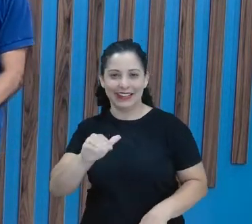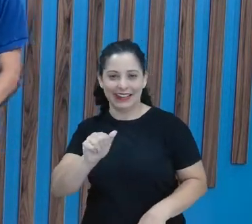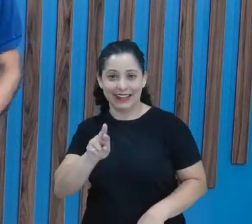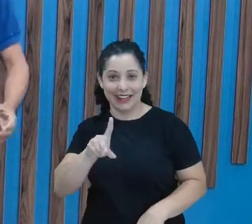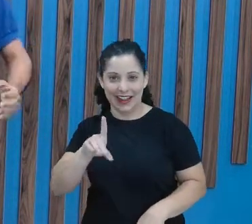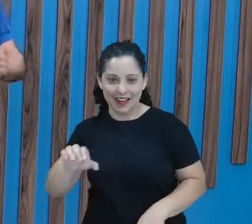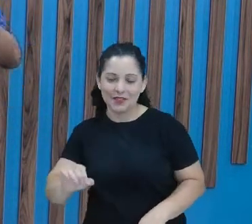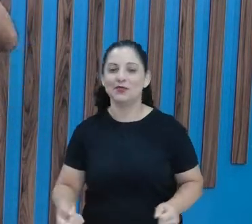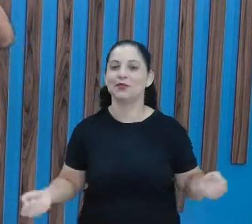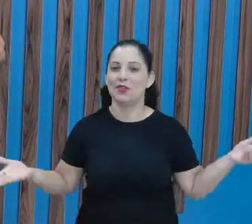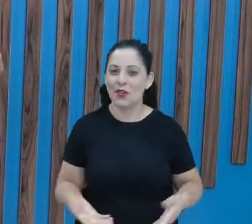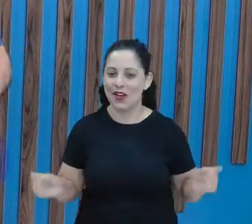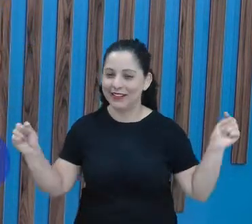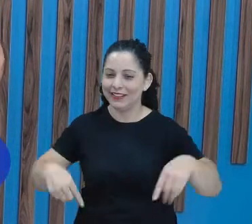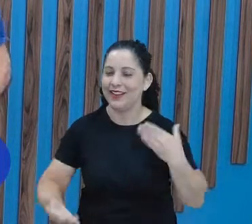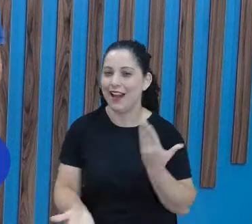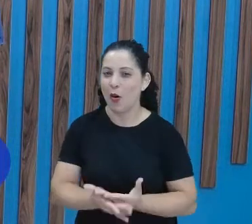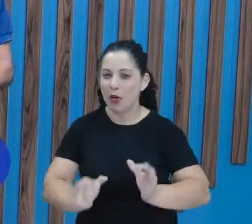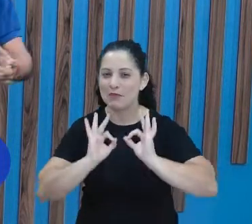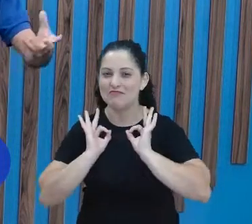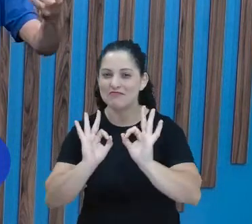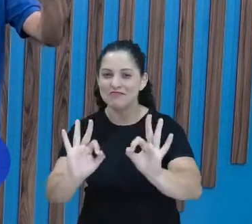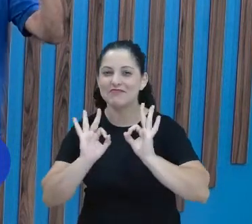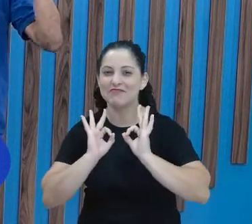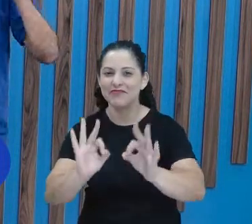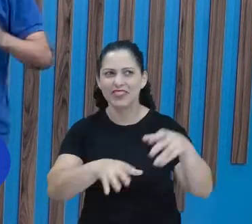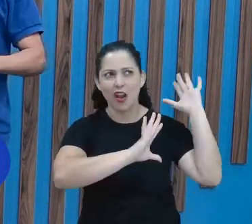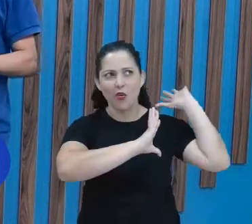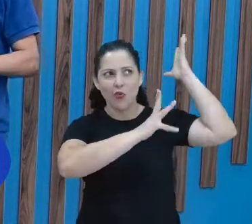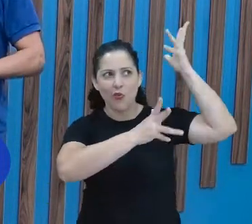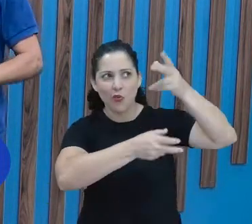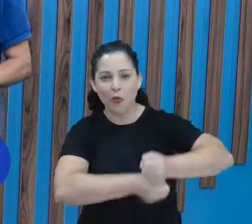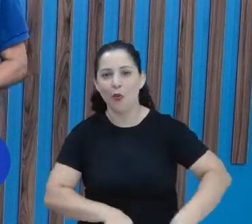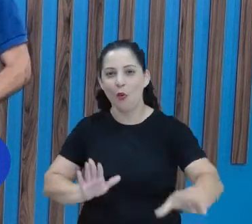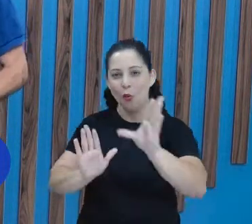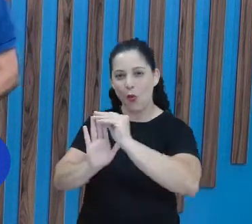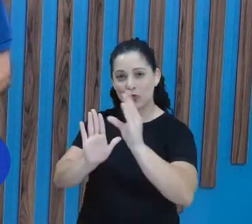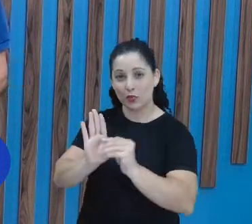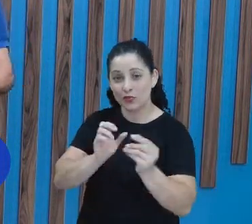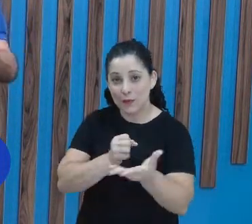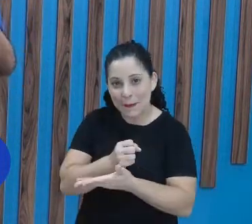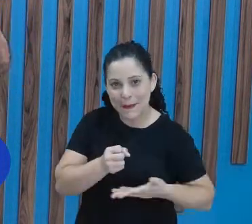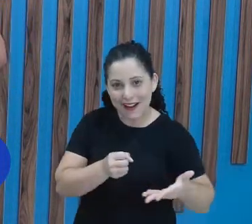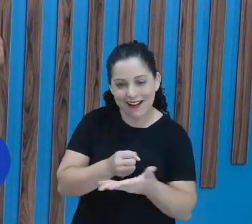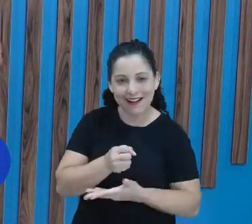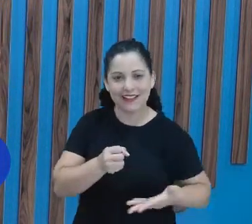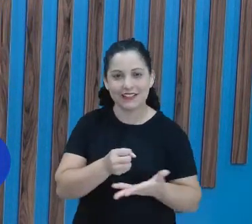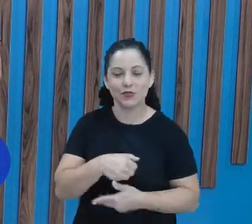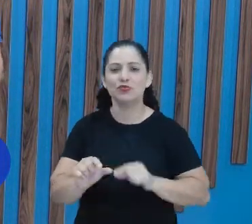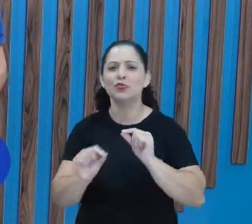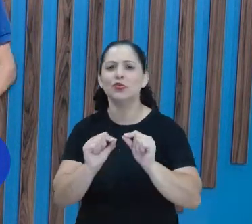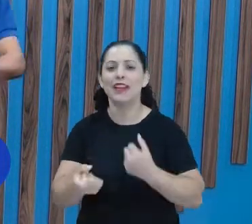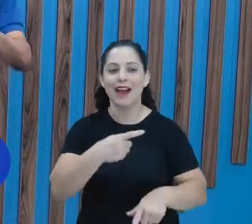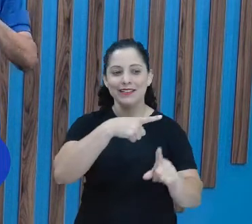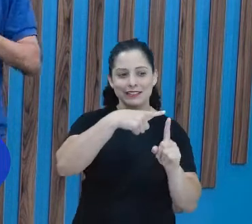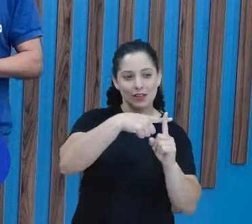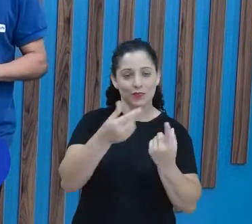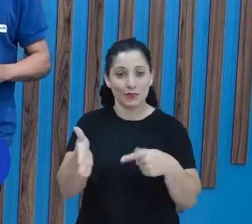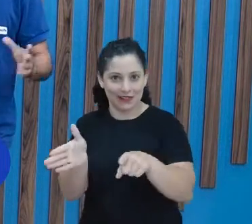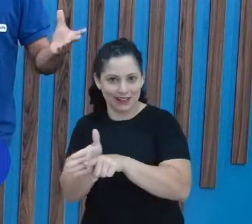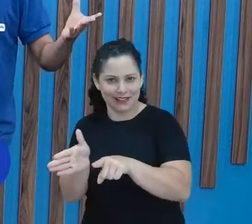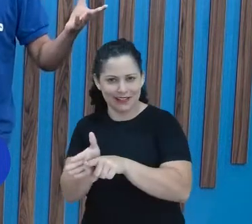mesmo, vamos ter aquela aula show, retomando os conteúdos básicos a respeito de adição e